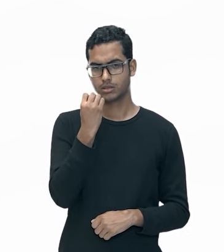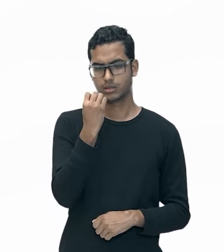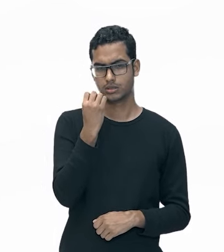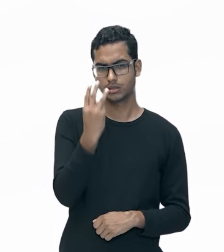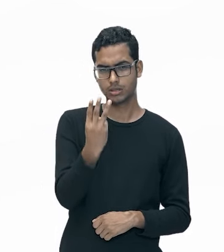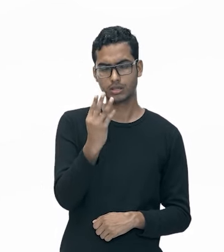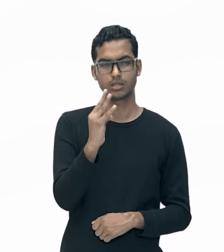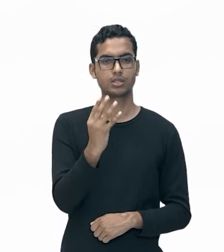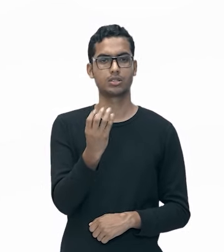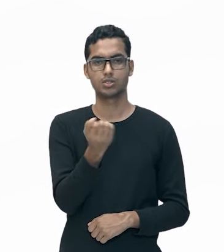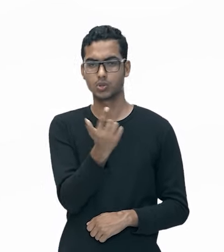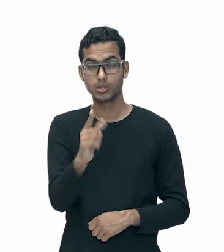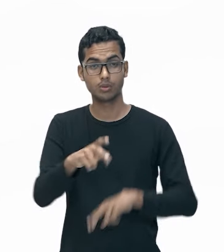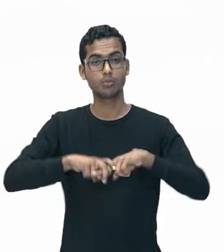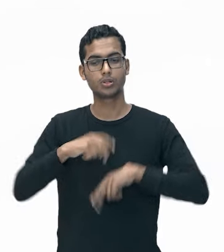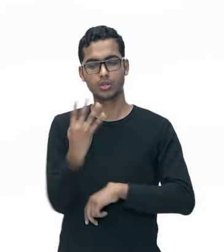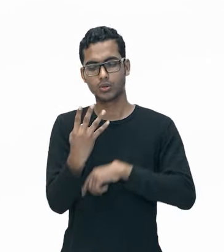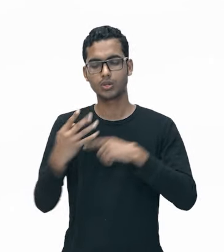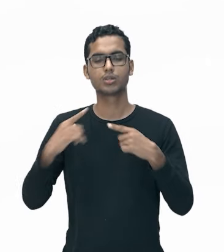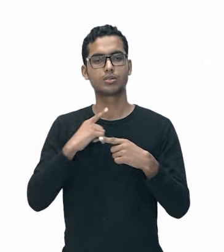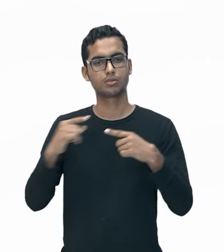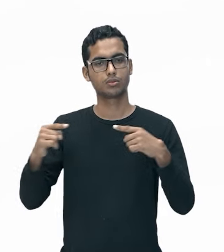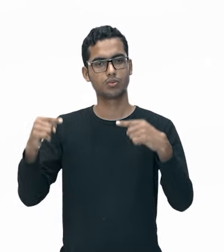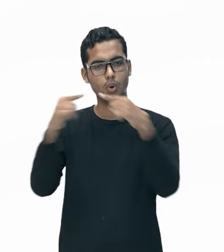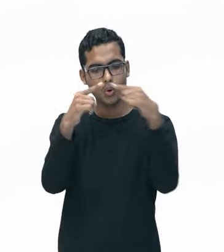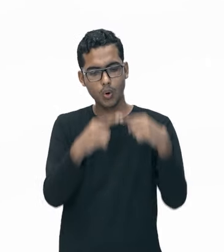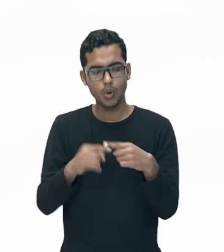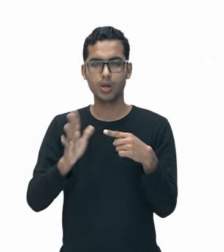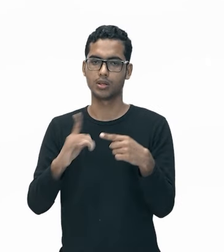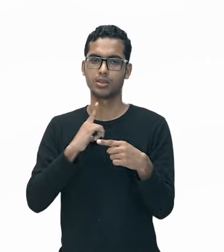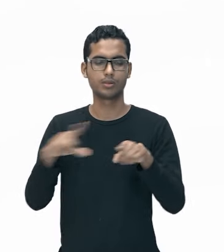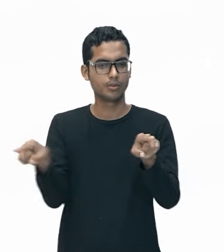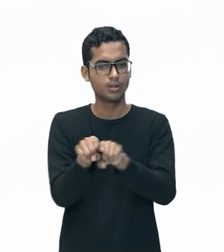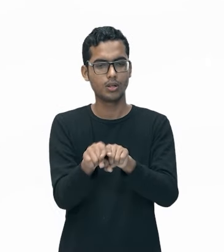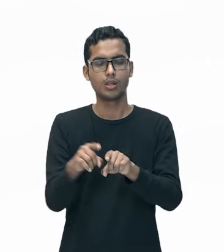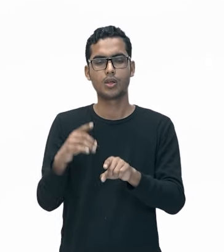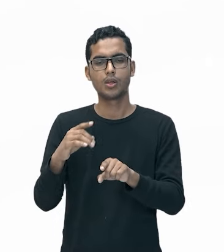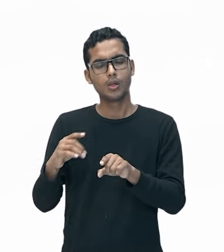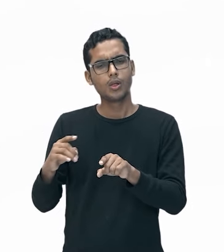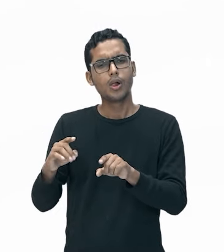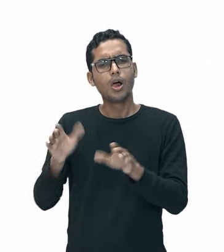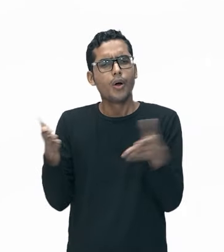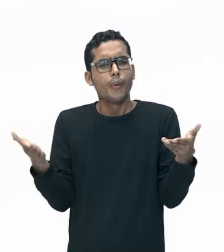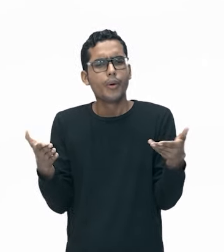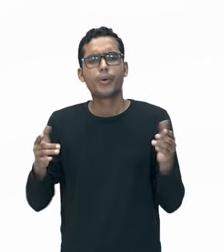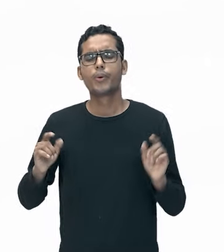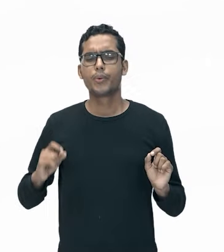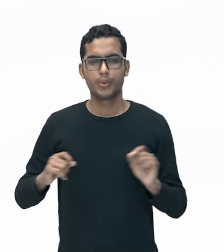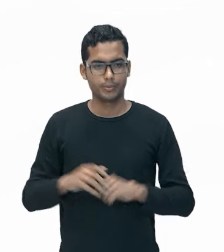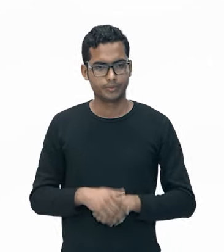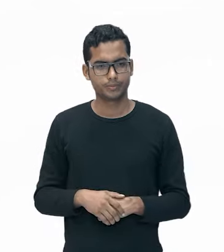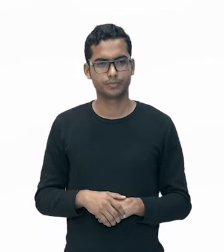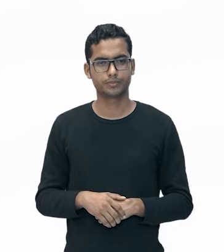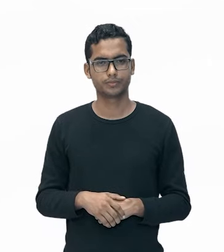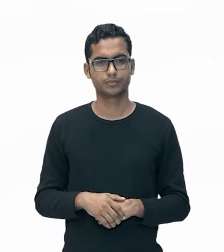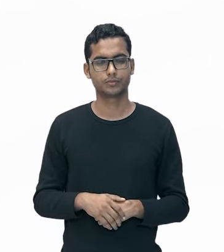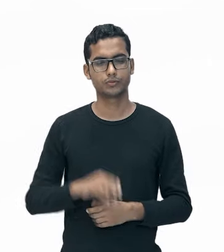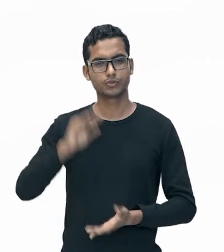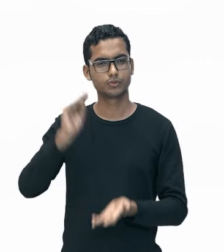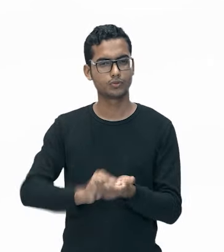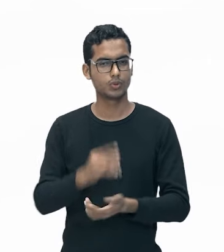existem e no carbono dois como já tem três ligações né bonitinhas ali então só falta uma ligação com o